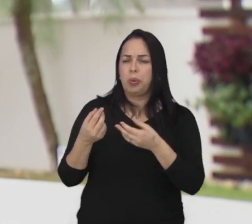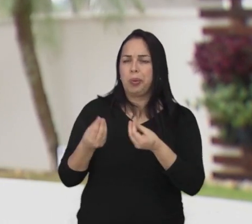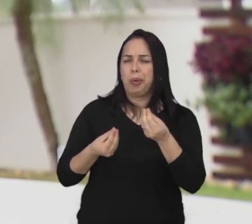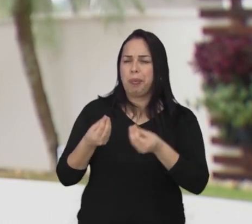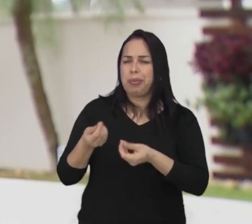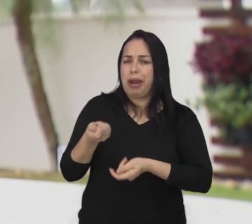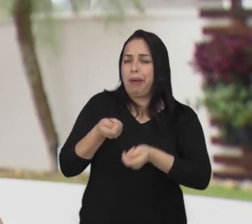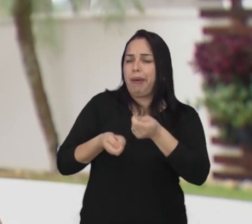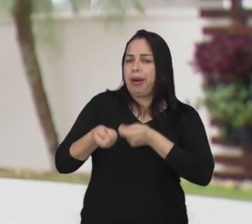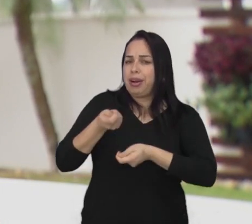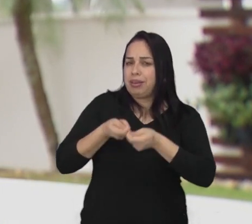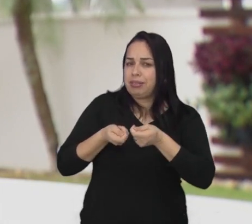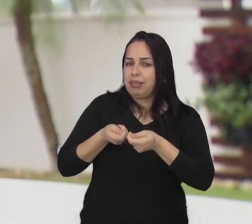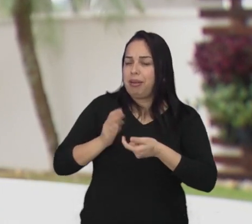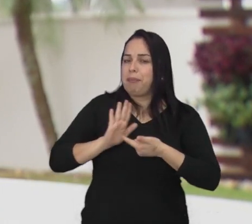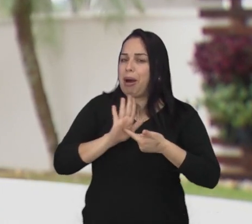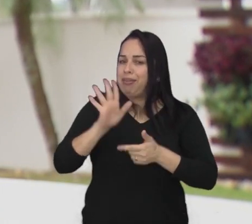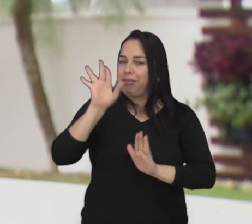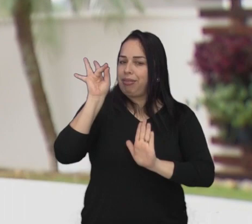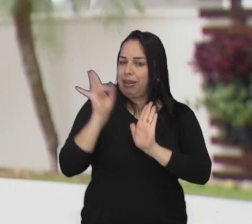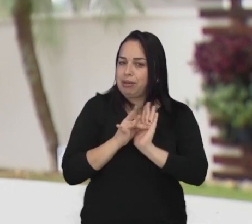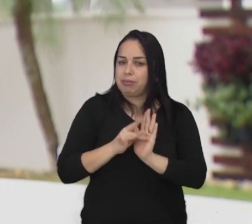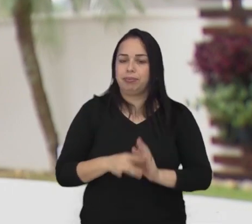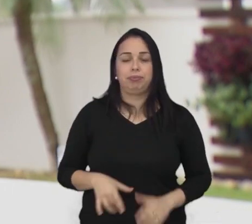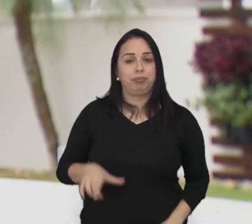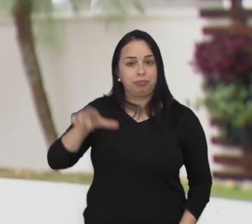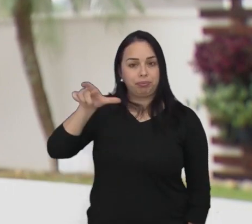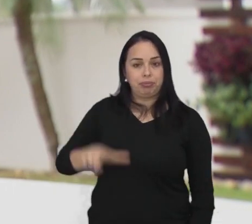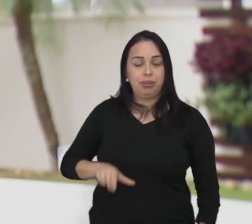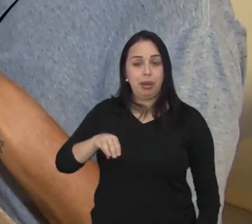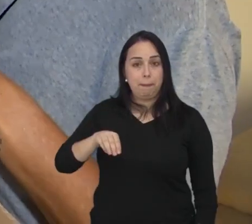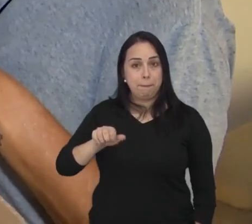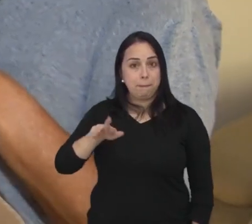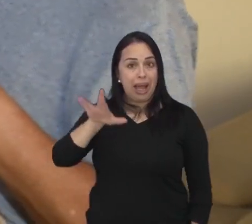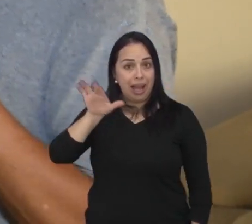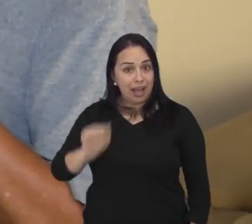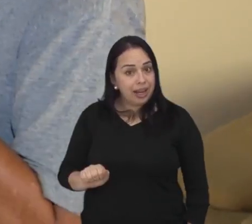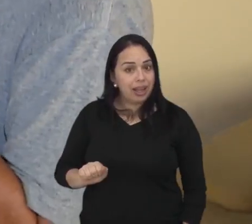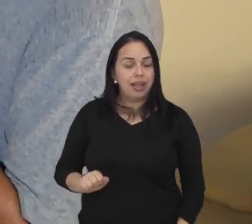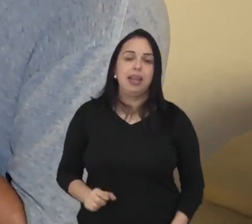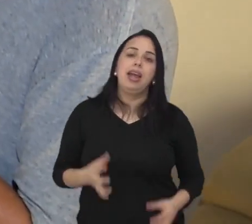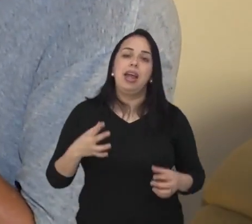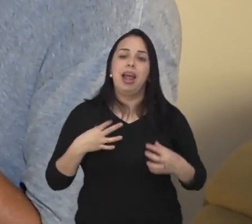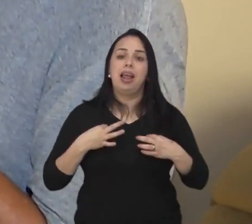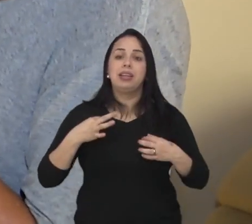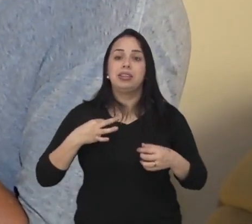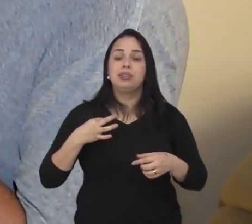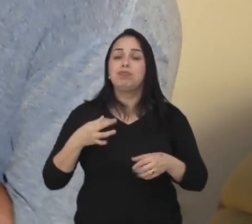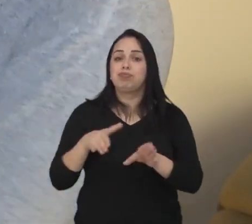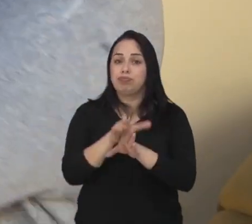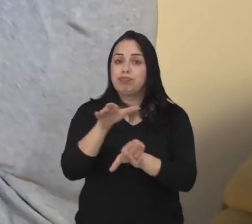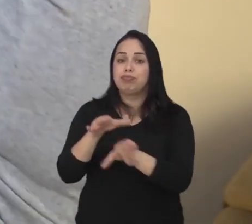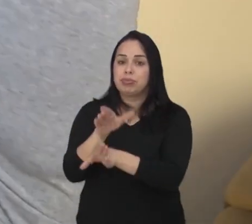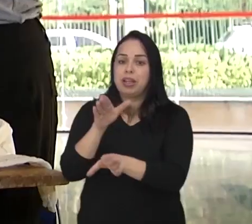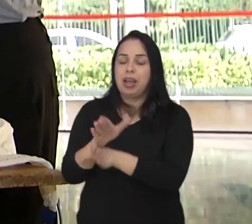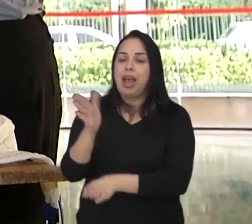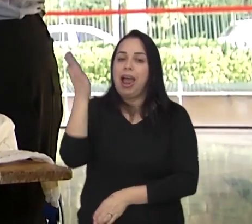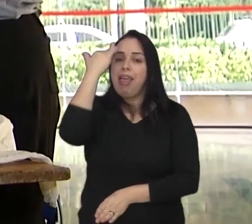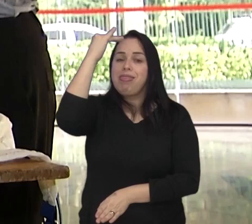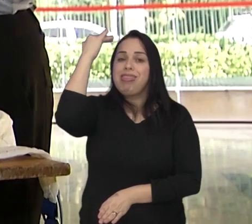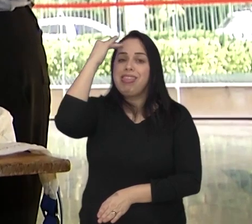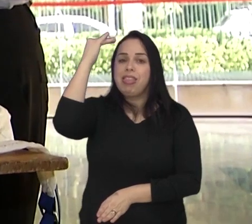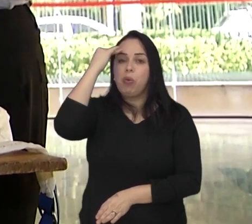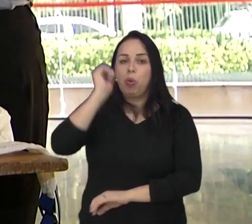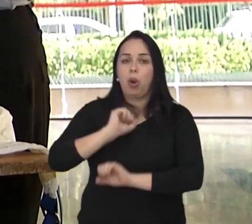que diz respeito a como ela está gerindo o negócio, como é a transparência da empresa. Mara é consultora de estilo e há 10 anos